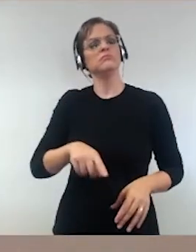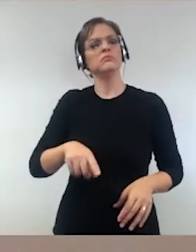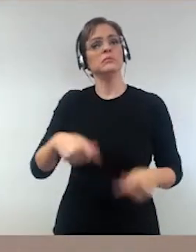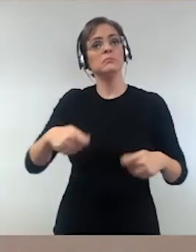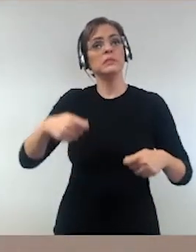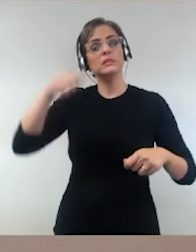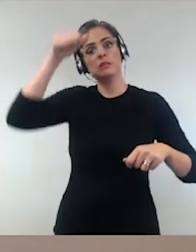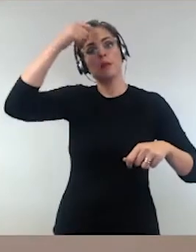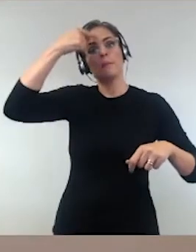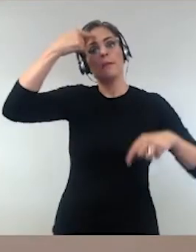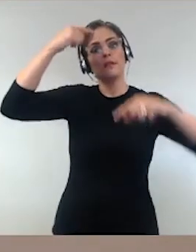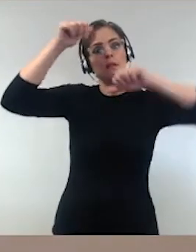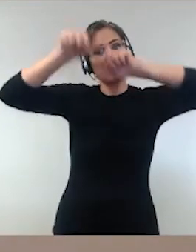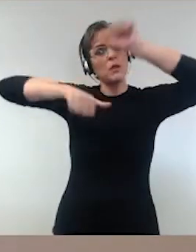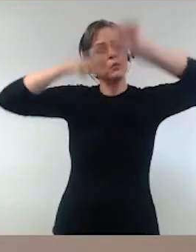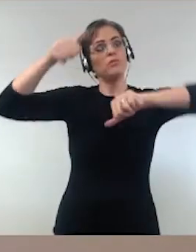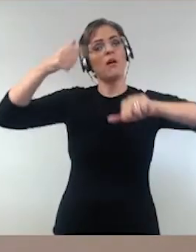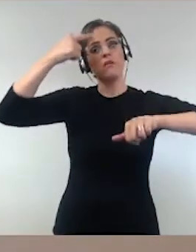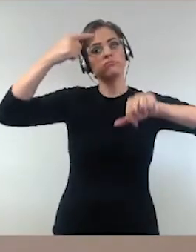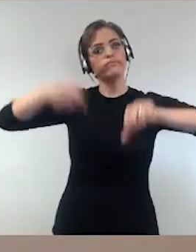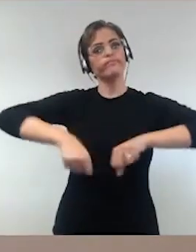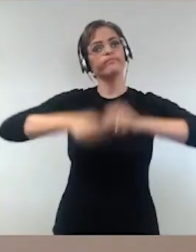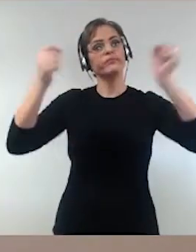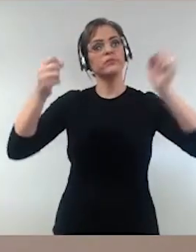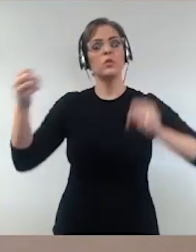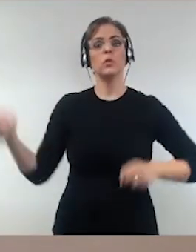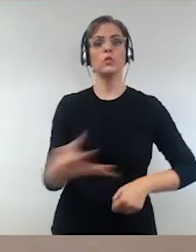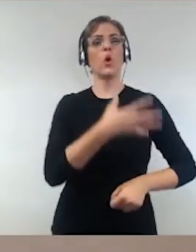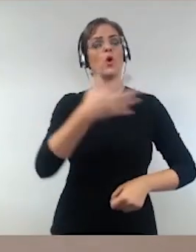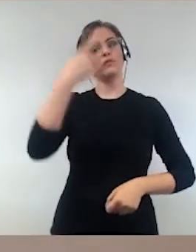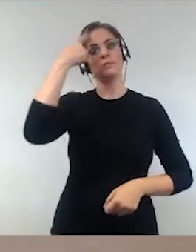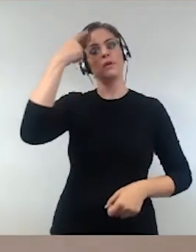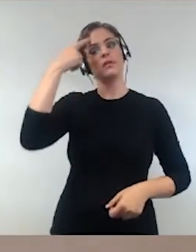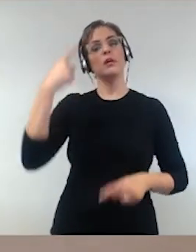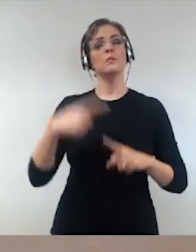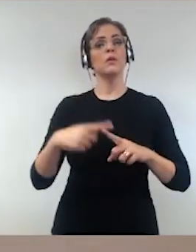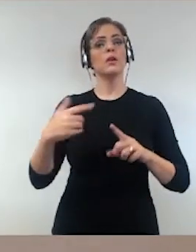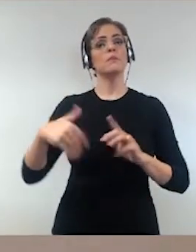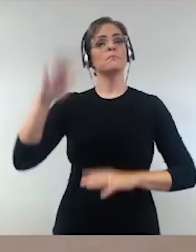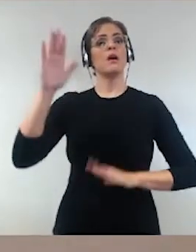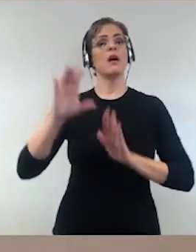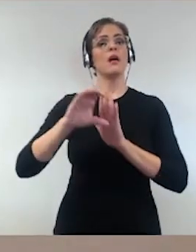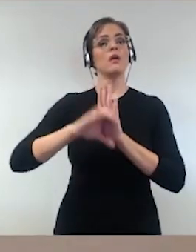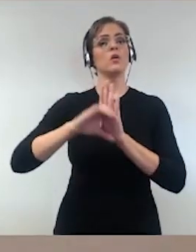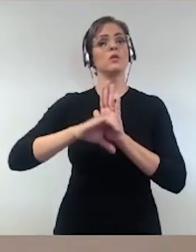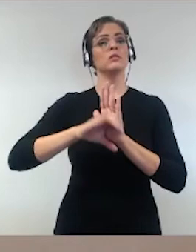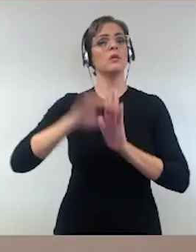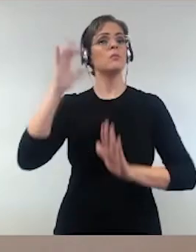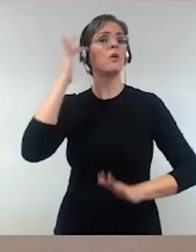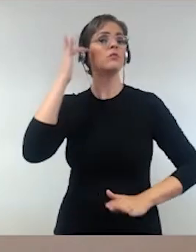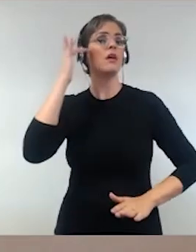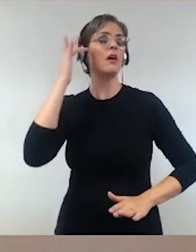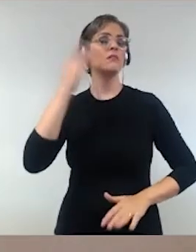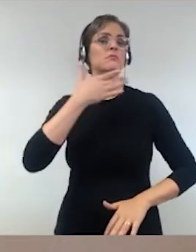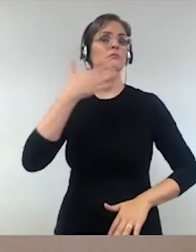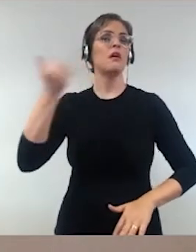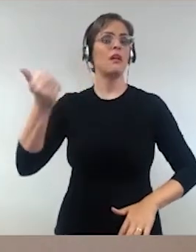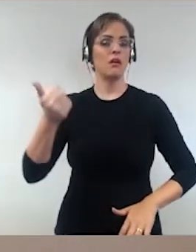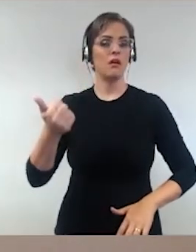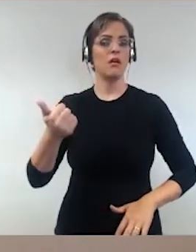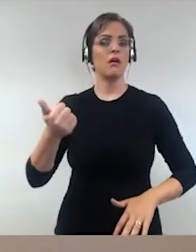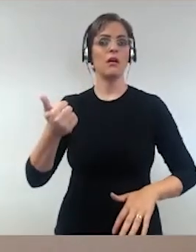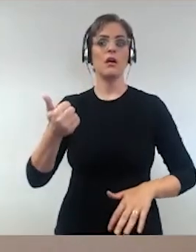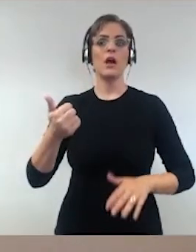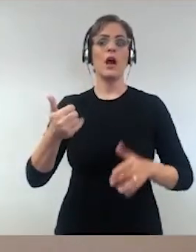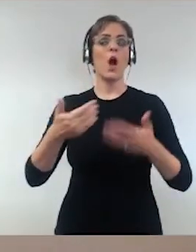o que essa decisão do Supremo acabou fazendo foi atualizar, foi modernizar o nosso conceito de proteção de dados pessoais e, ao mesmo tempo, ampliar